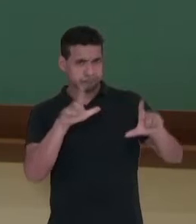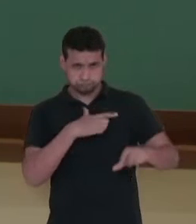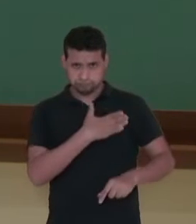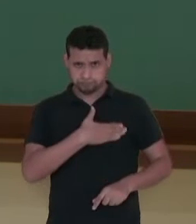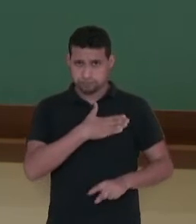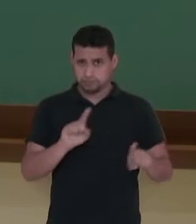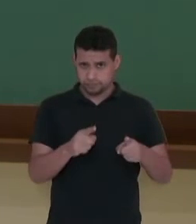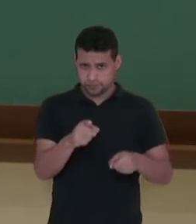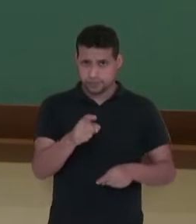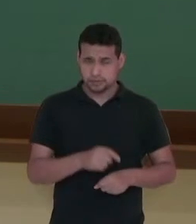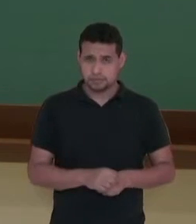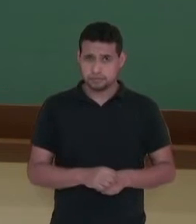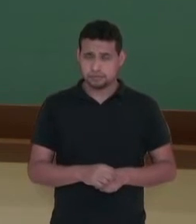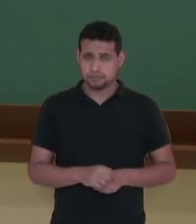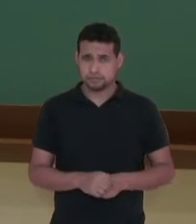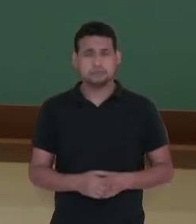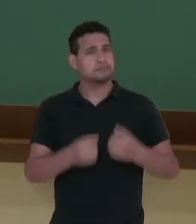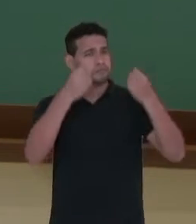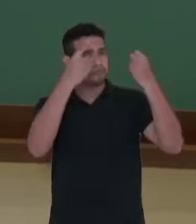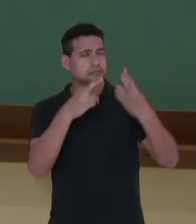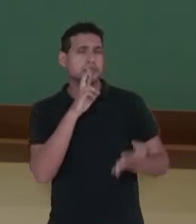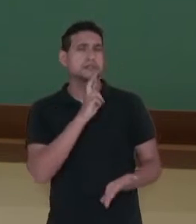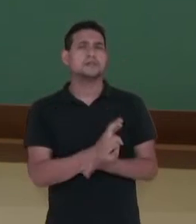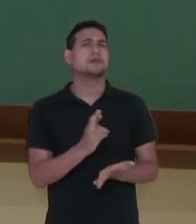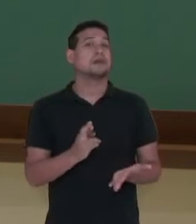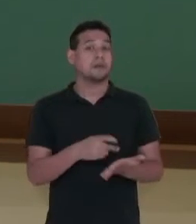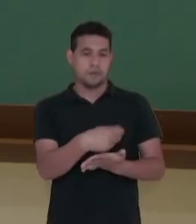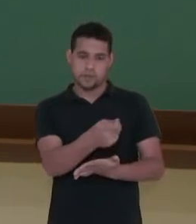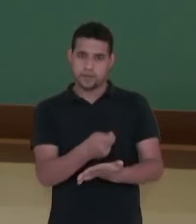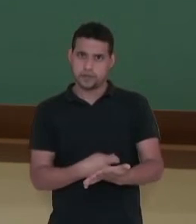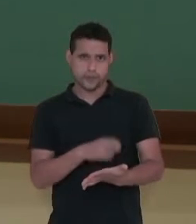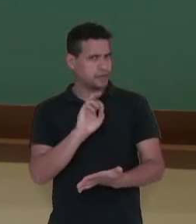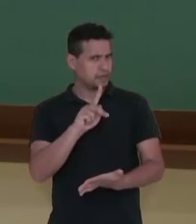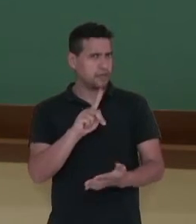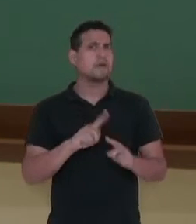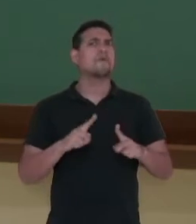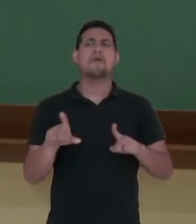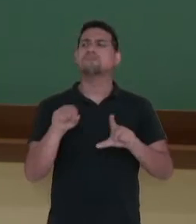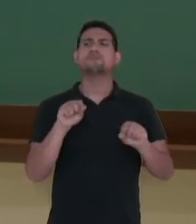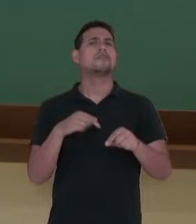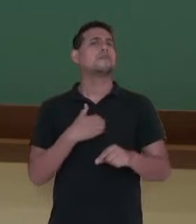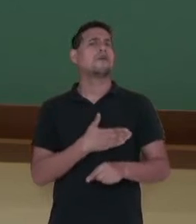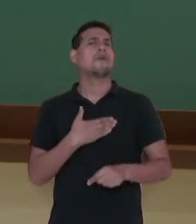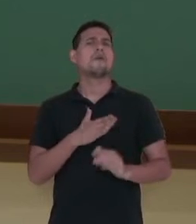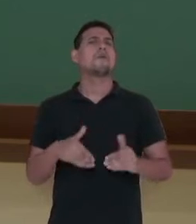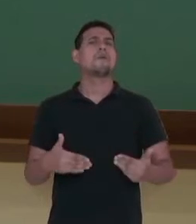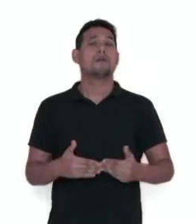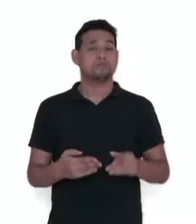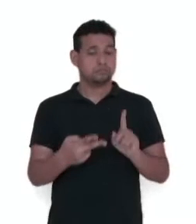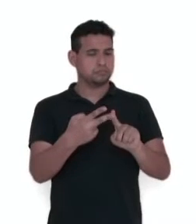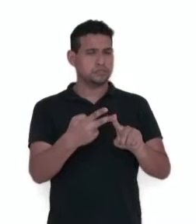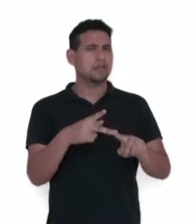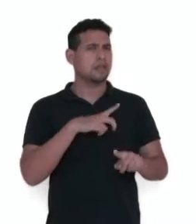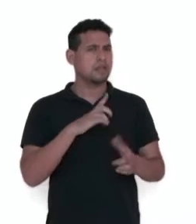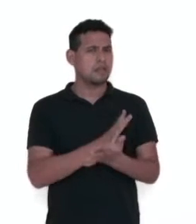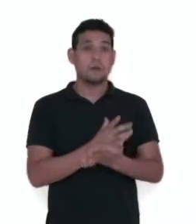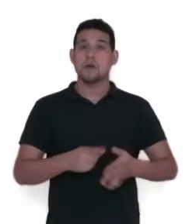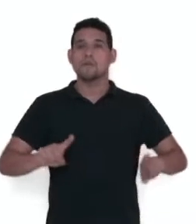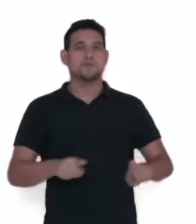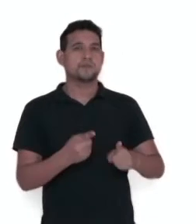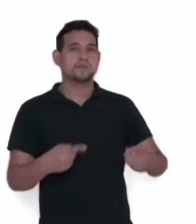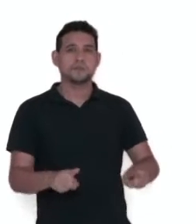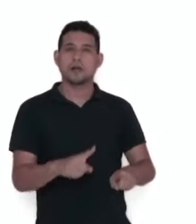propias palabras. ¿Qué estilos prefieres? Bien. En la 2, algunas canciones